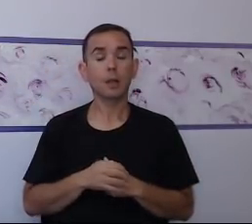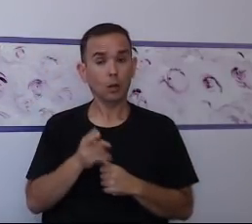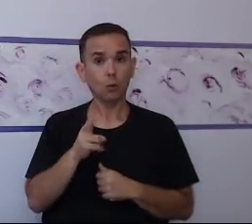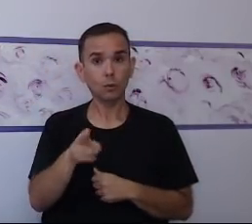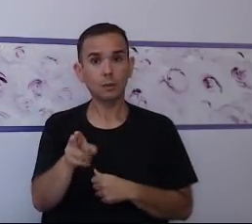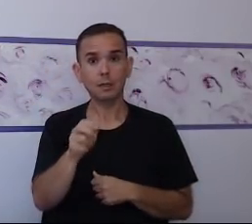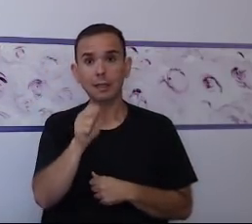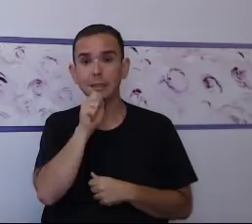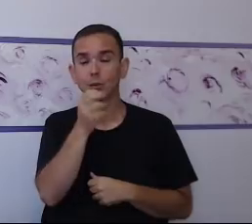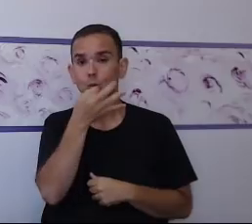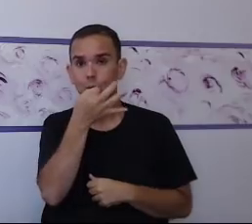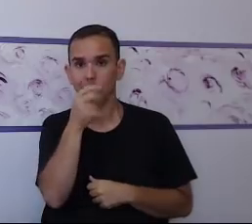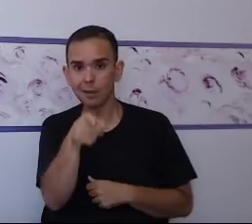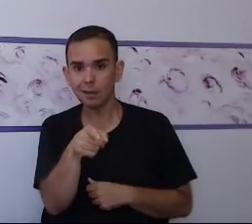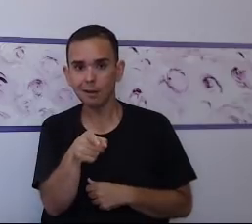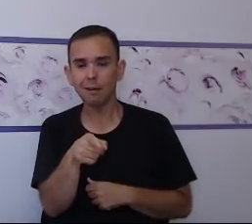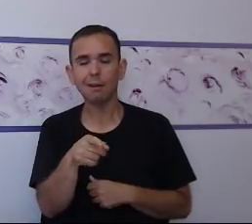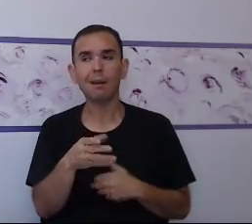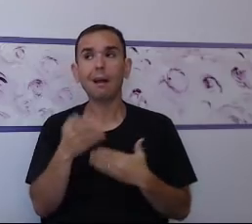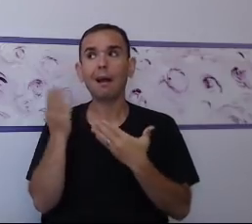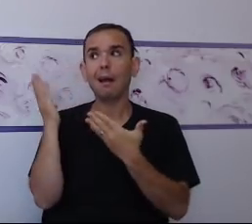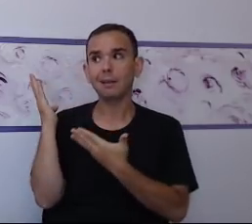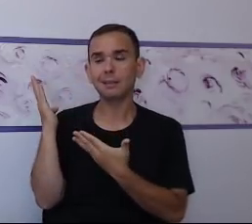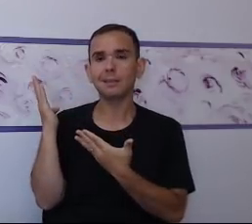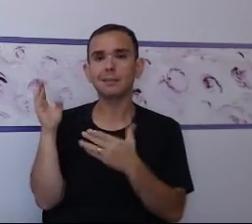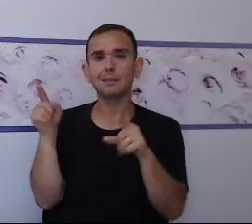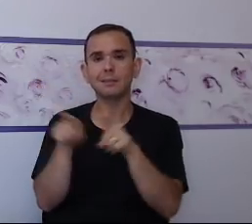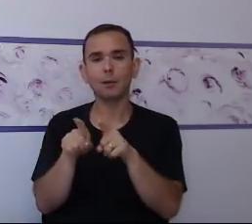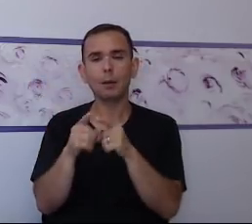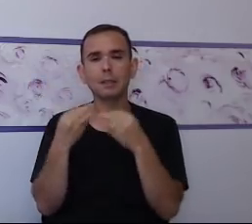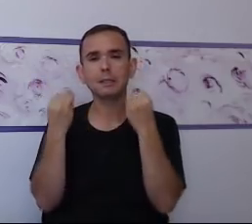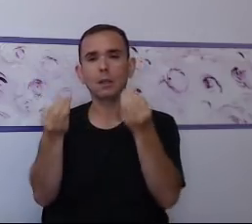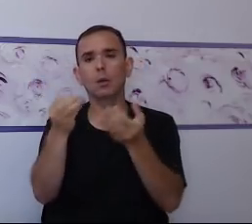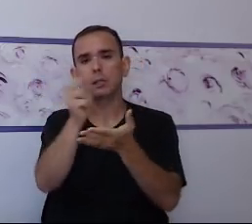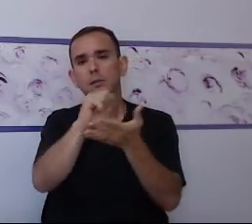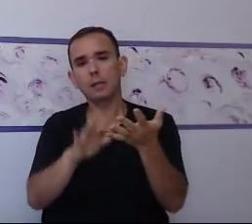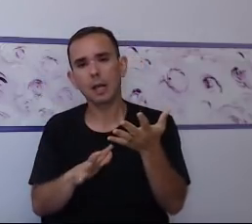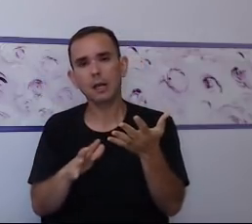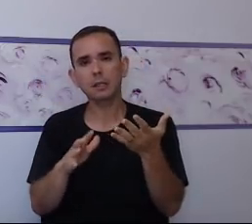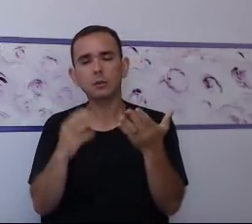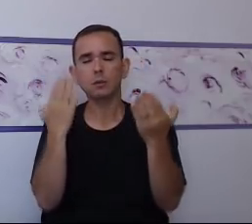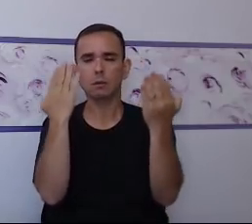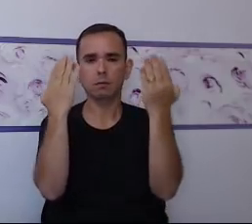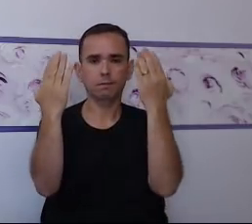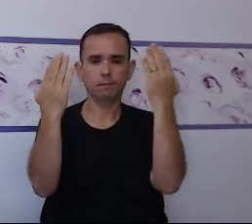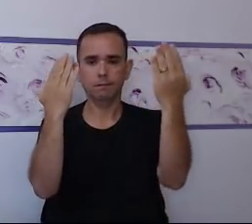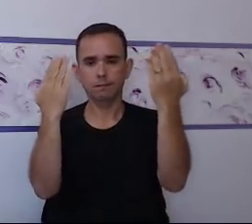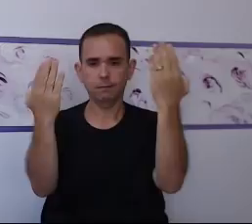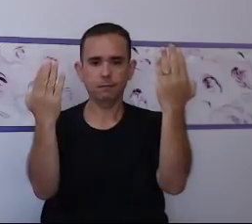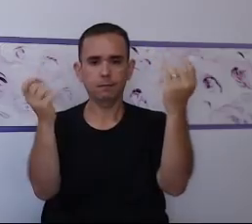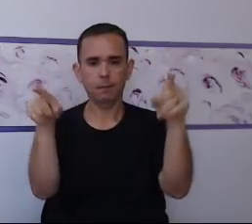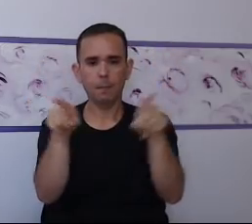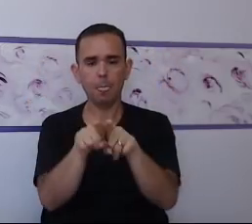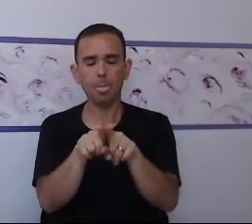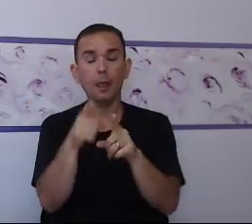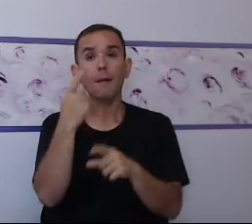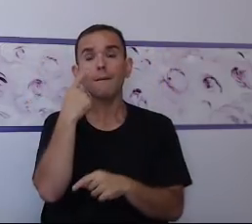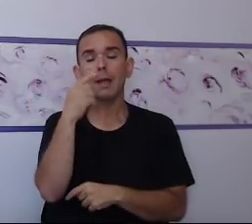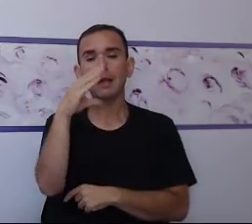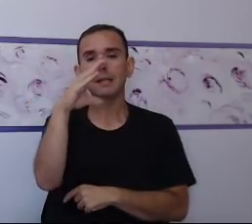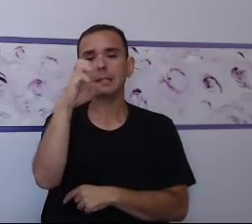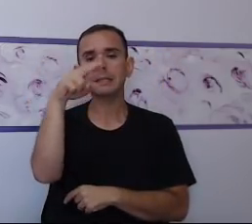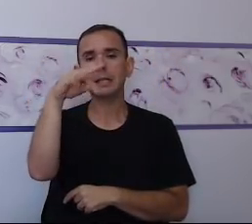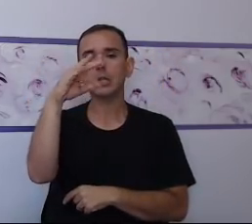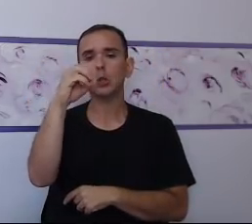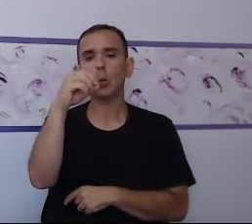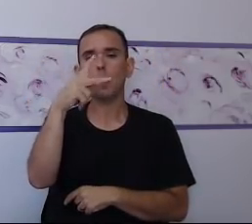Continuamos com as sugestões, olha aí, a gente deu atividade com pareamento, né? Olha lá as centopeias, né? Eu